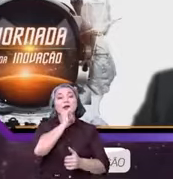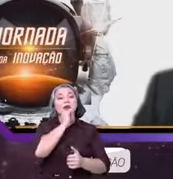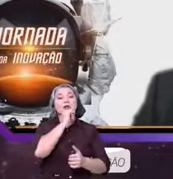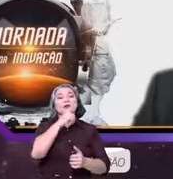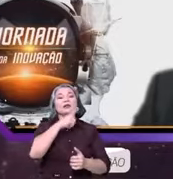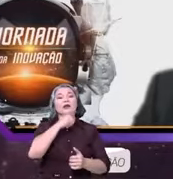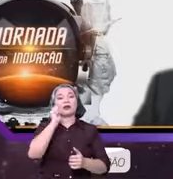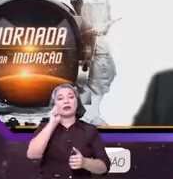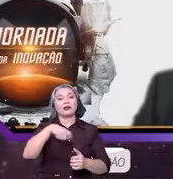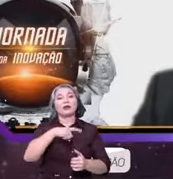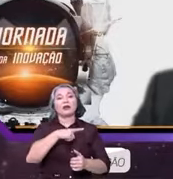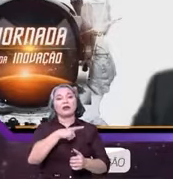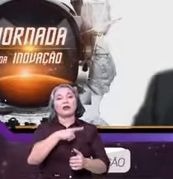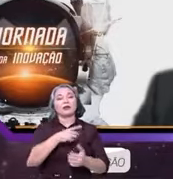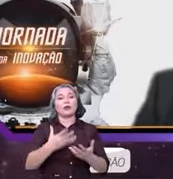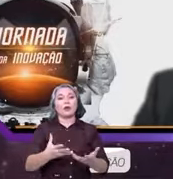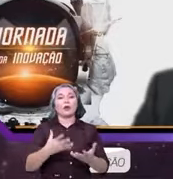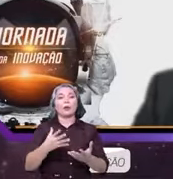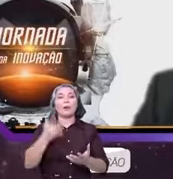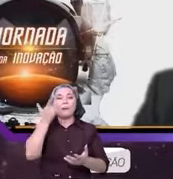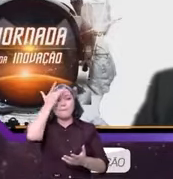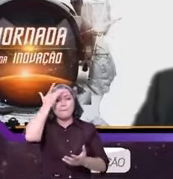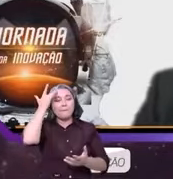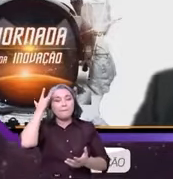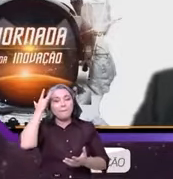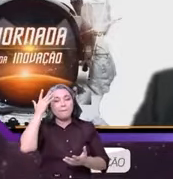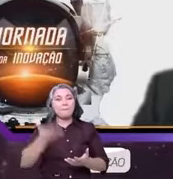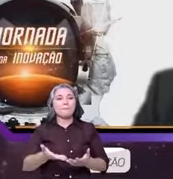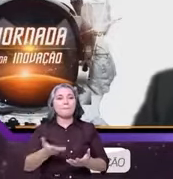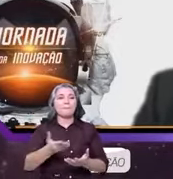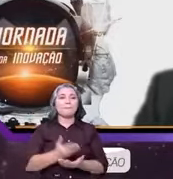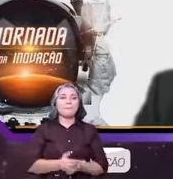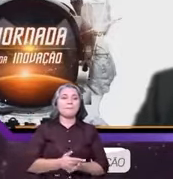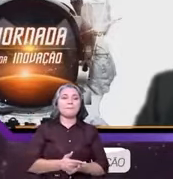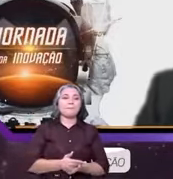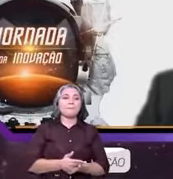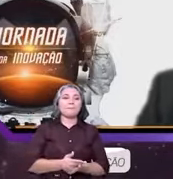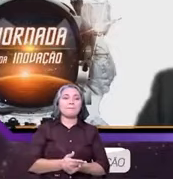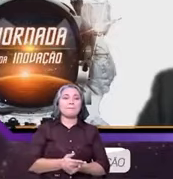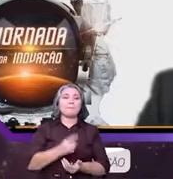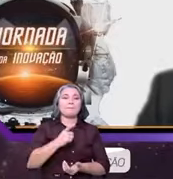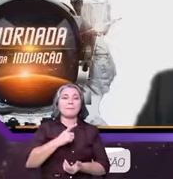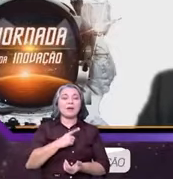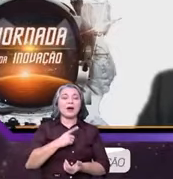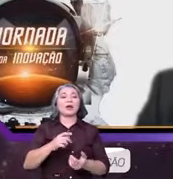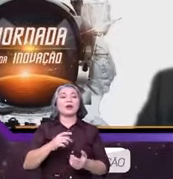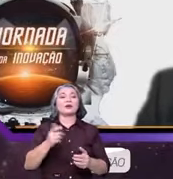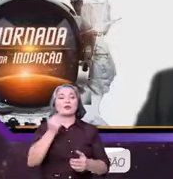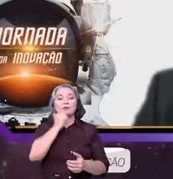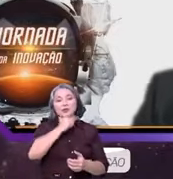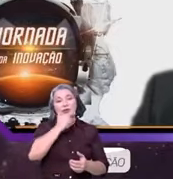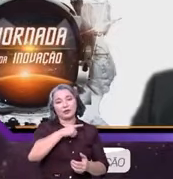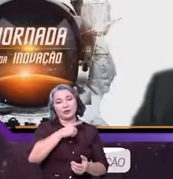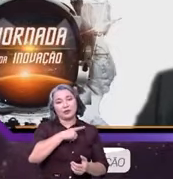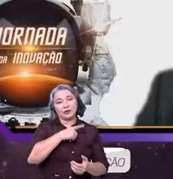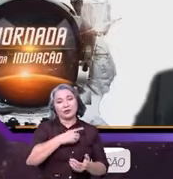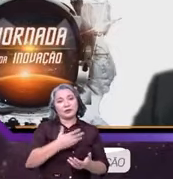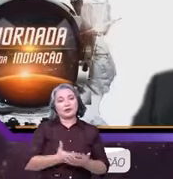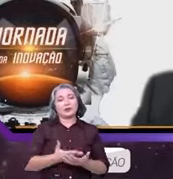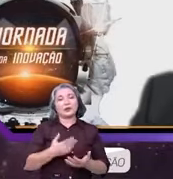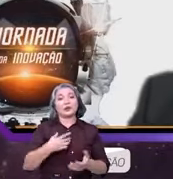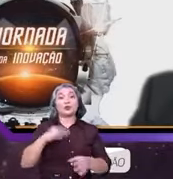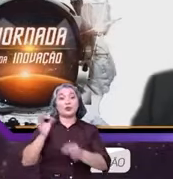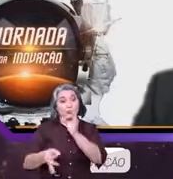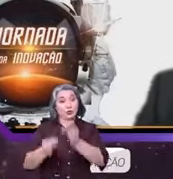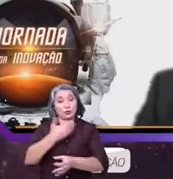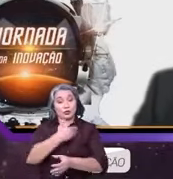existir alguém, um apoiador, alguém que vai suportar isso. No judiciário, o Ministério Público